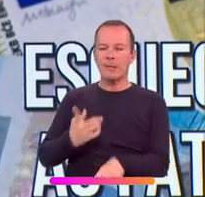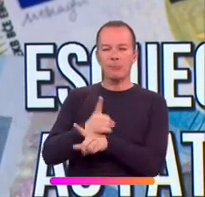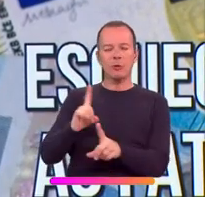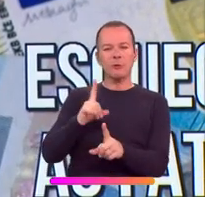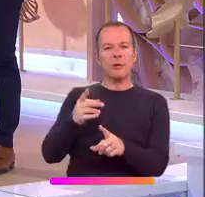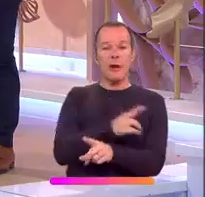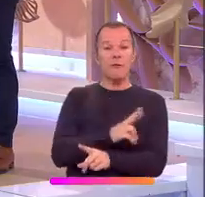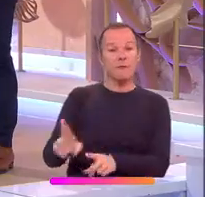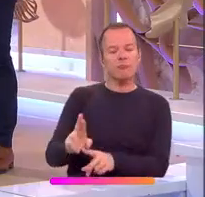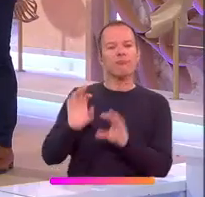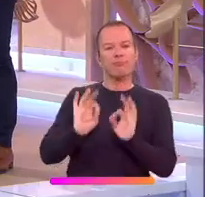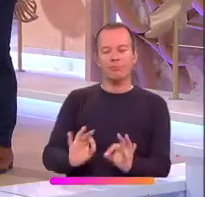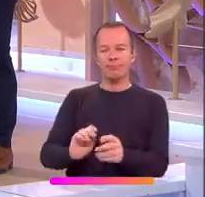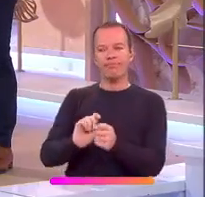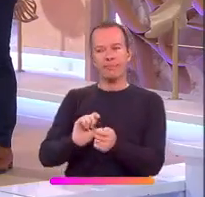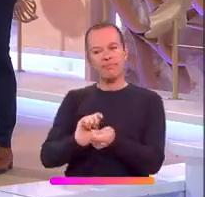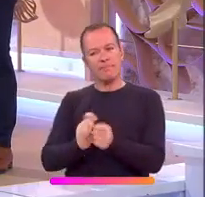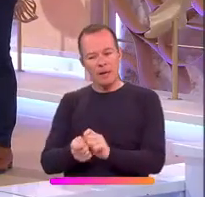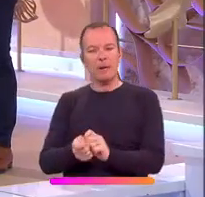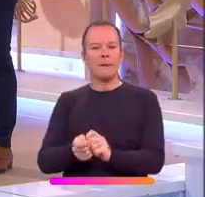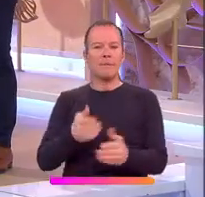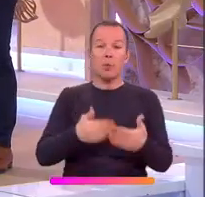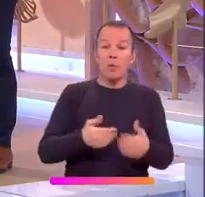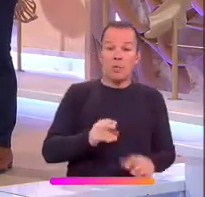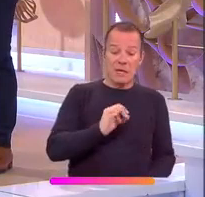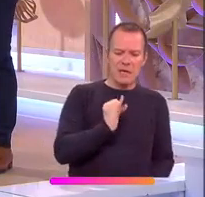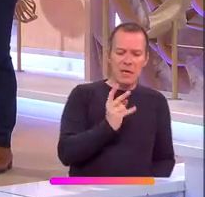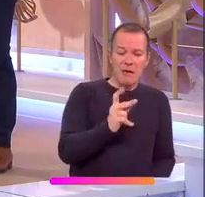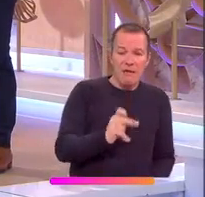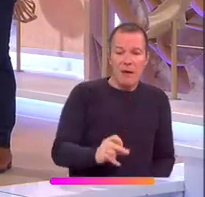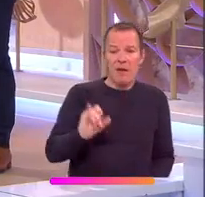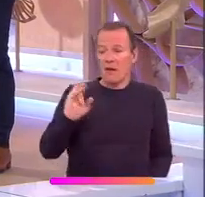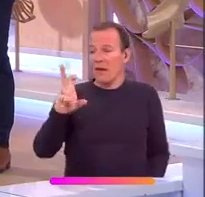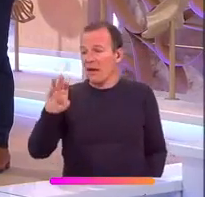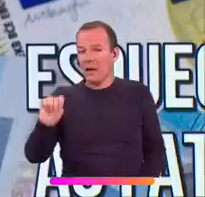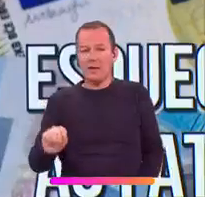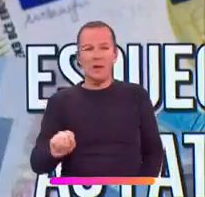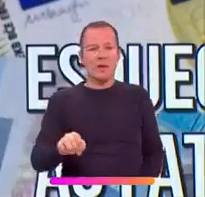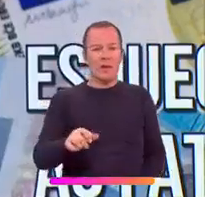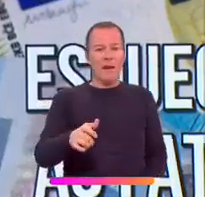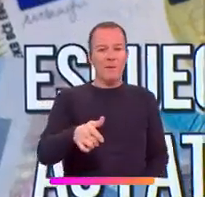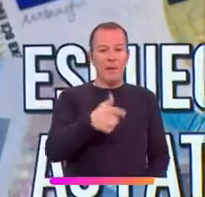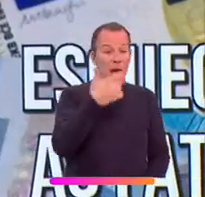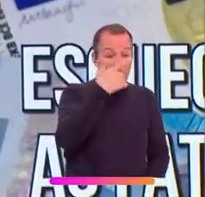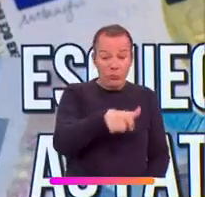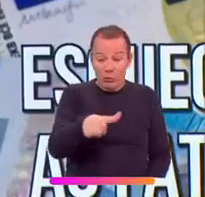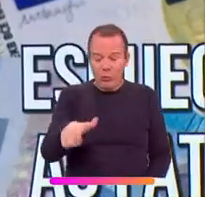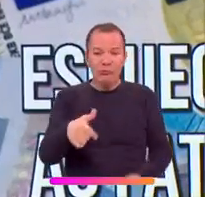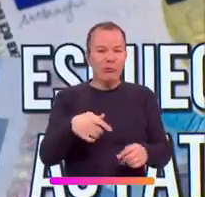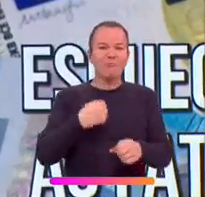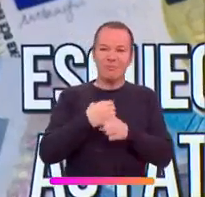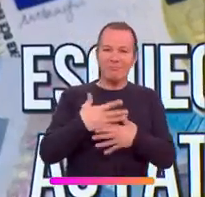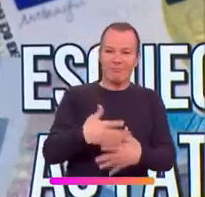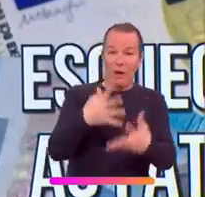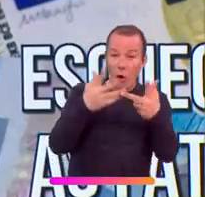têm que ser acautelados. E a sugestão, seja para IVA, seja para IRS, os contabilistas são pessoas incríveis que eu adoro e que percebem muito disto e que nos podem